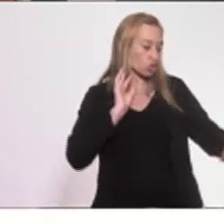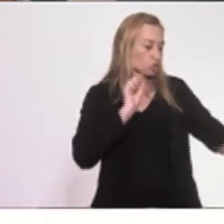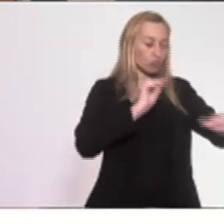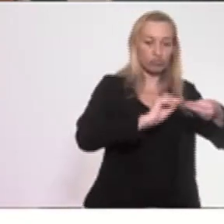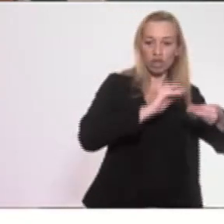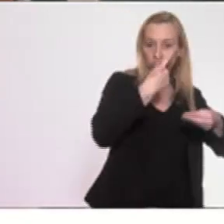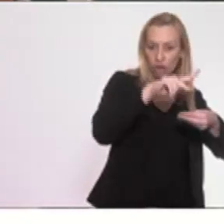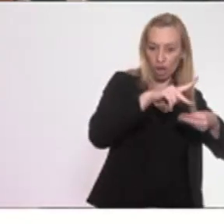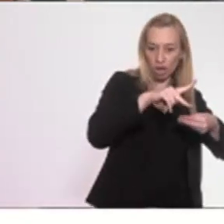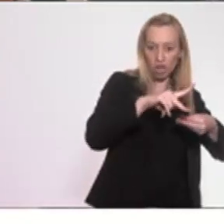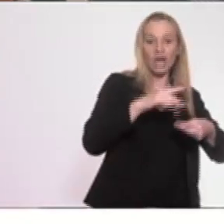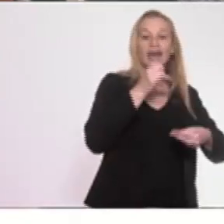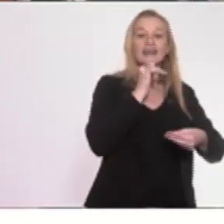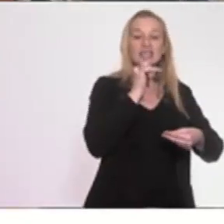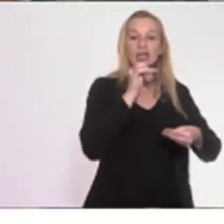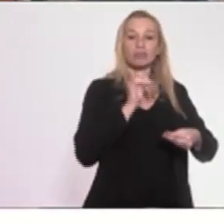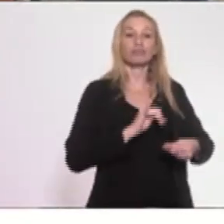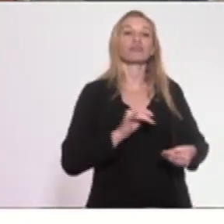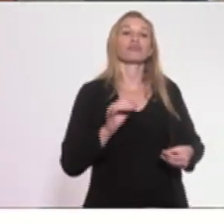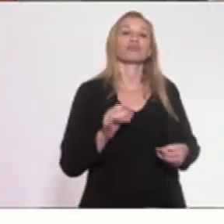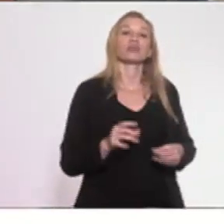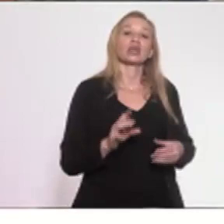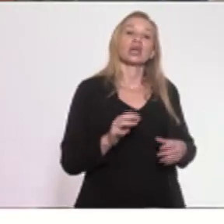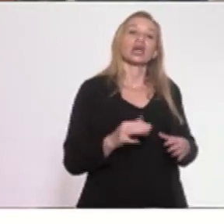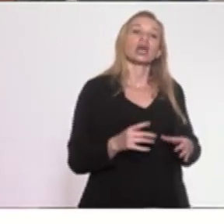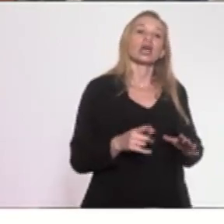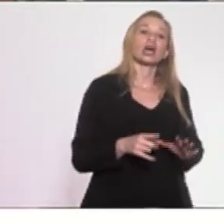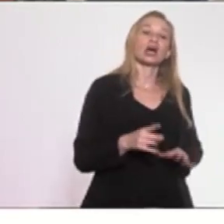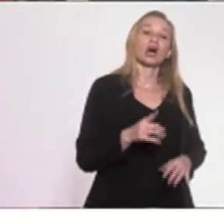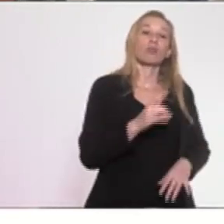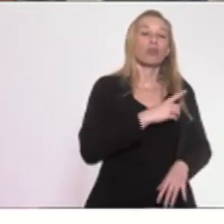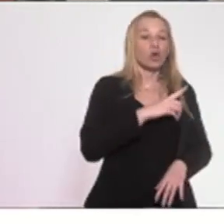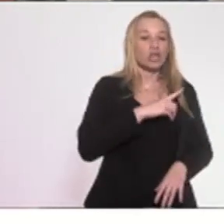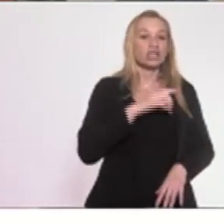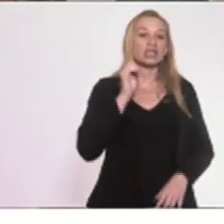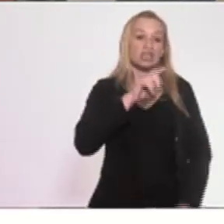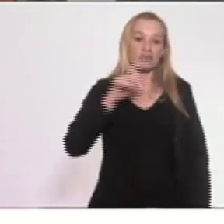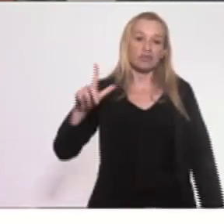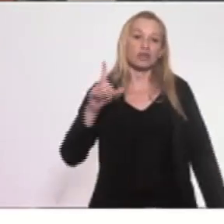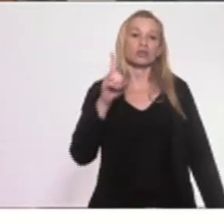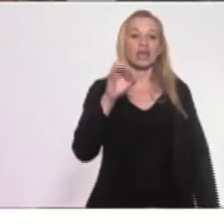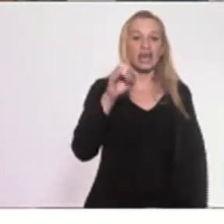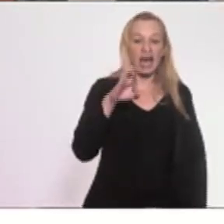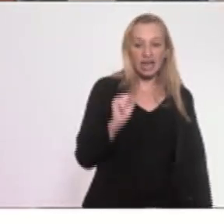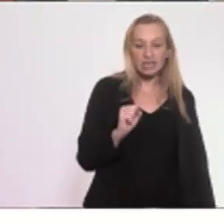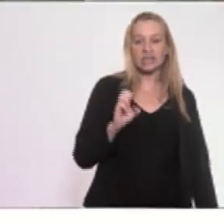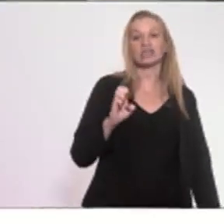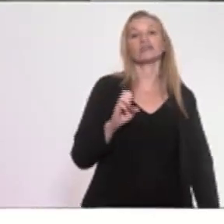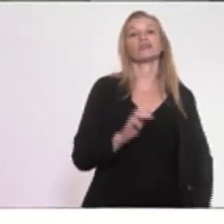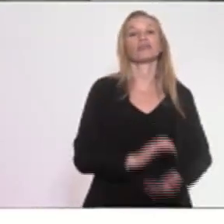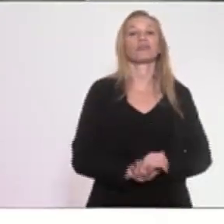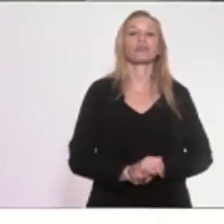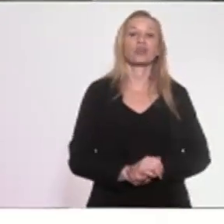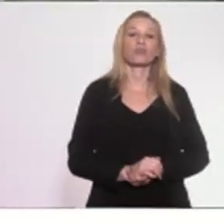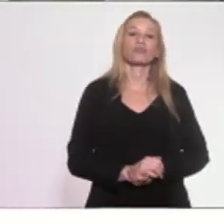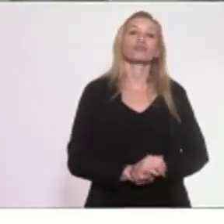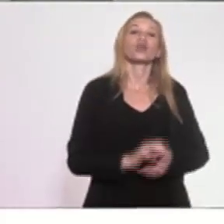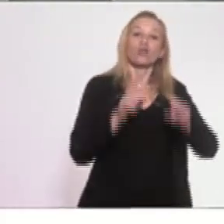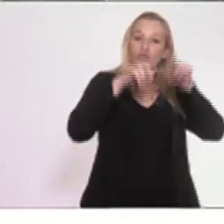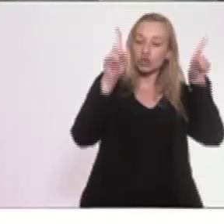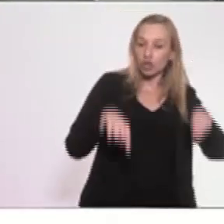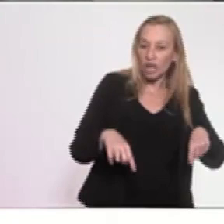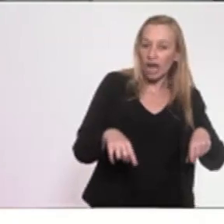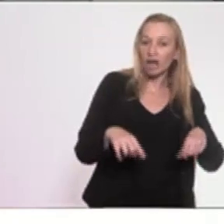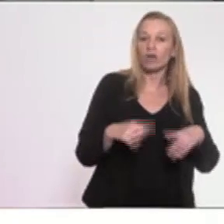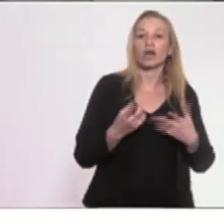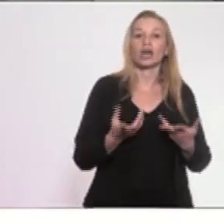dele. Por exemplo, acrescentei a Polícia Civil, o DHS, de licença e de férias, entendeu? O funcionário também